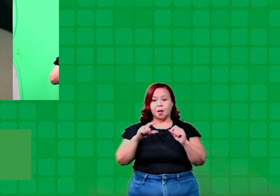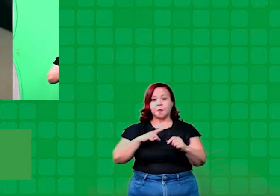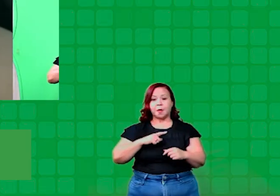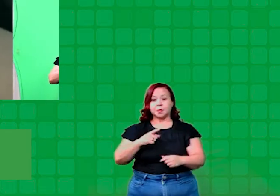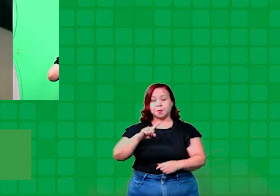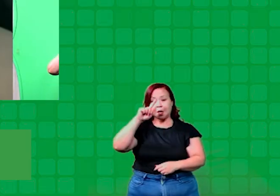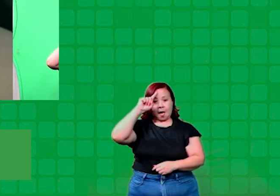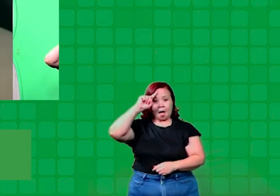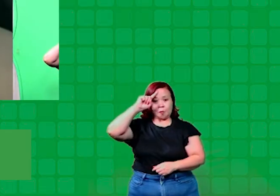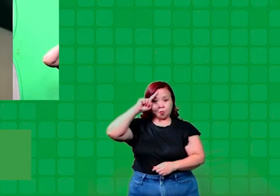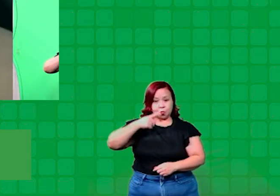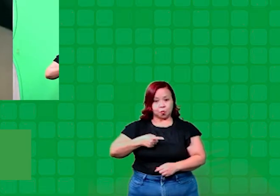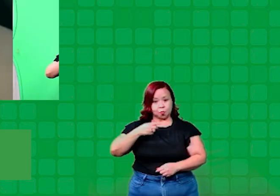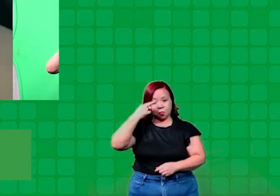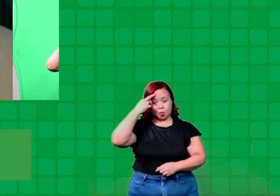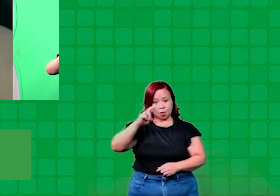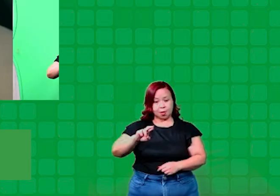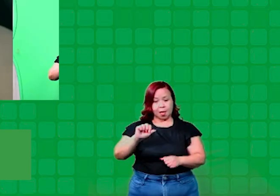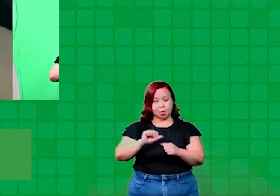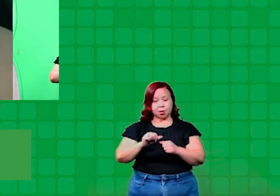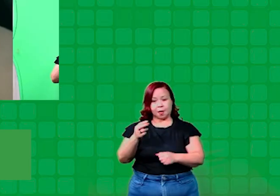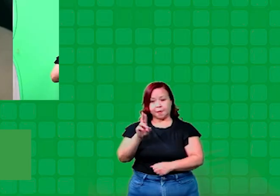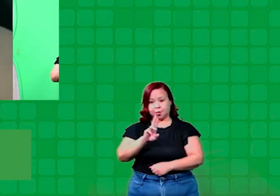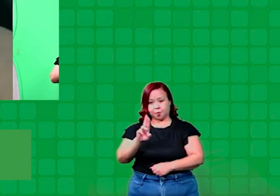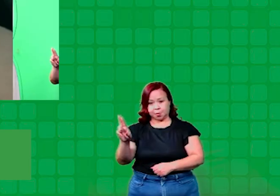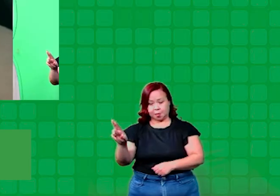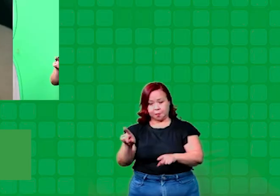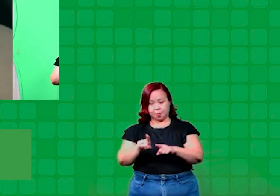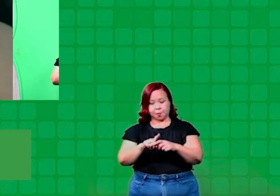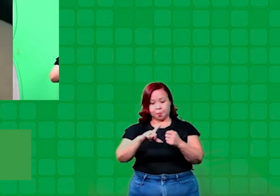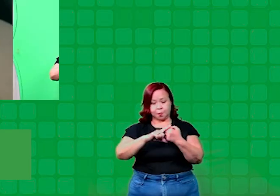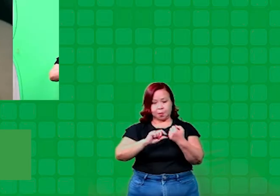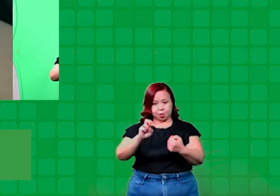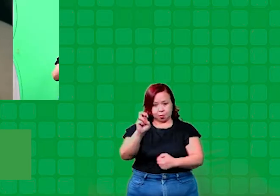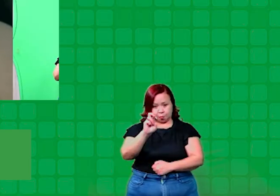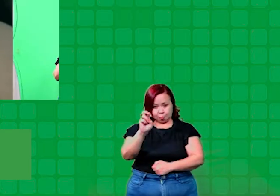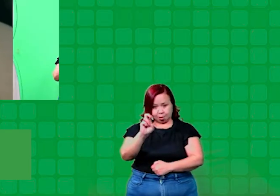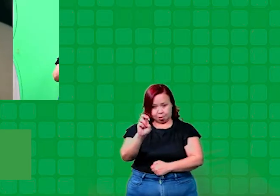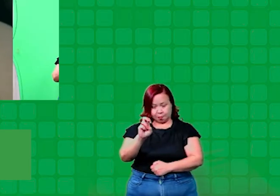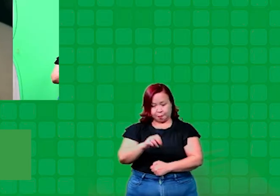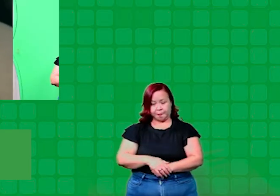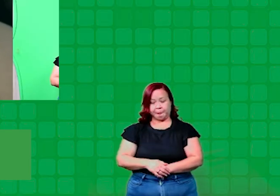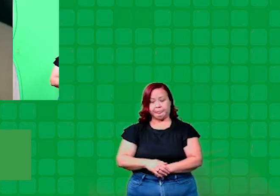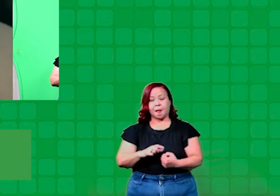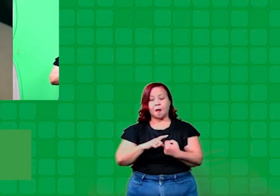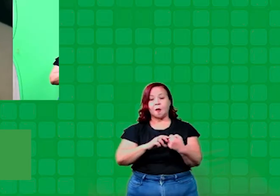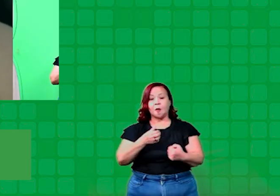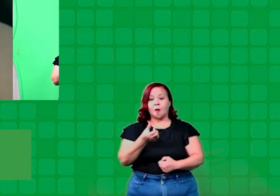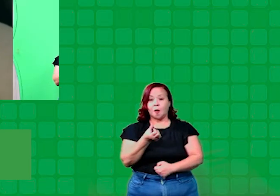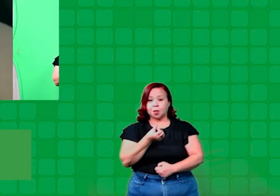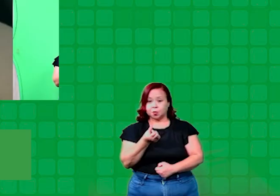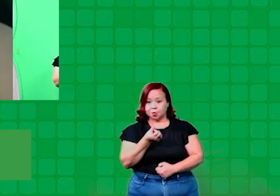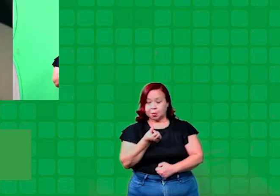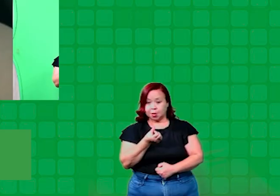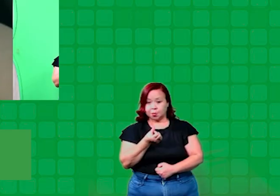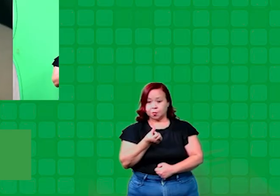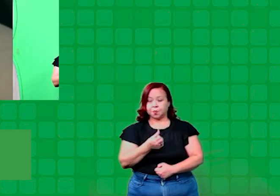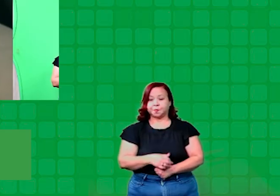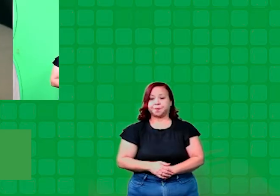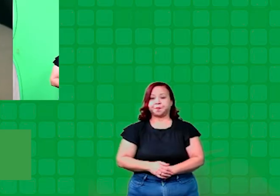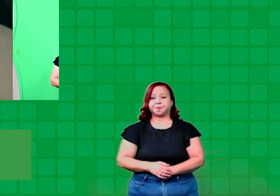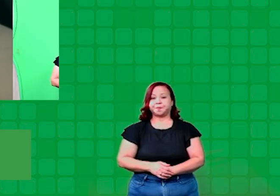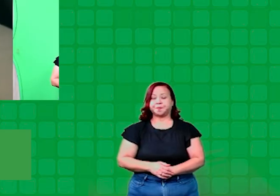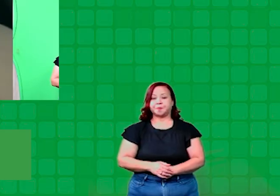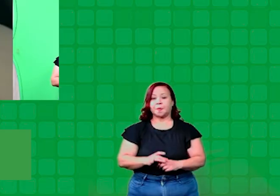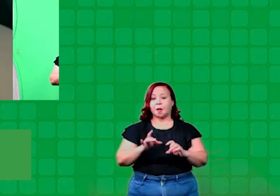que estará fazendo essa nomeação. A mesma coisa no artigo 5º. No artigo 6º, só inserir